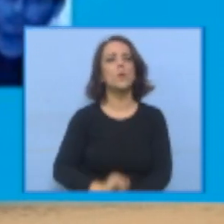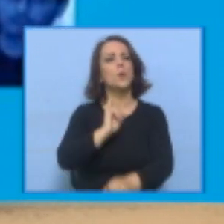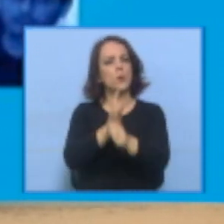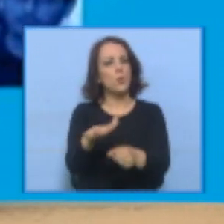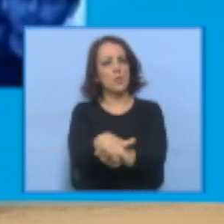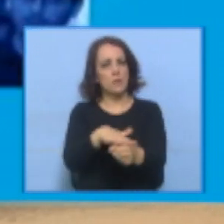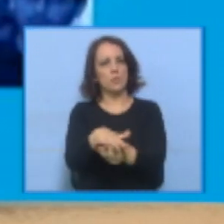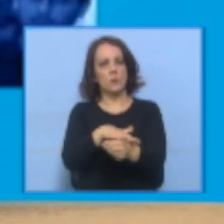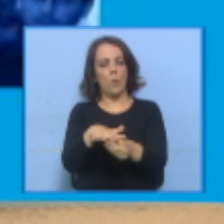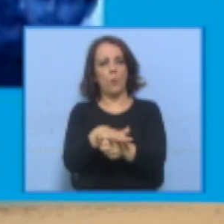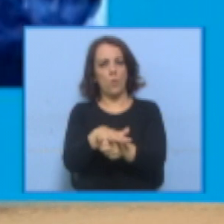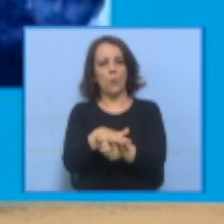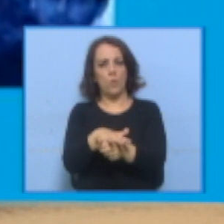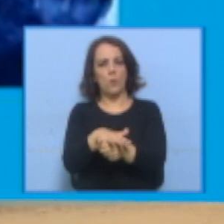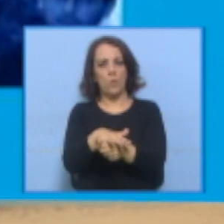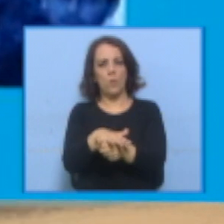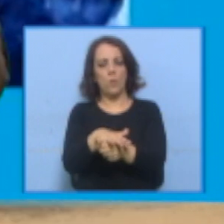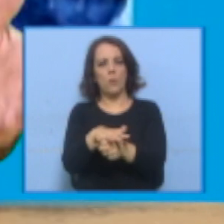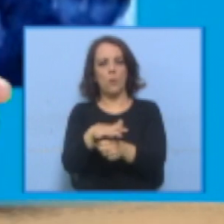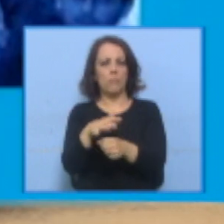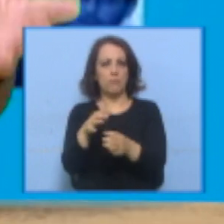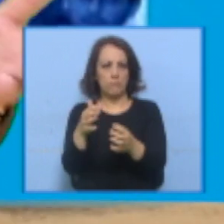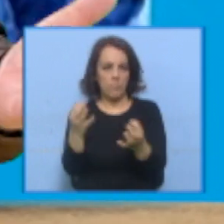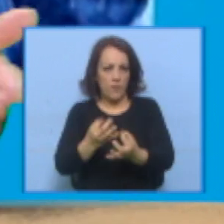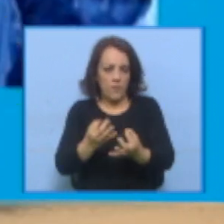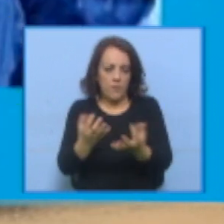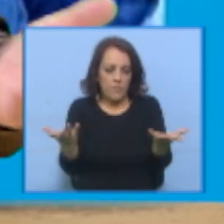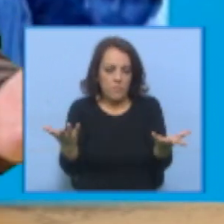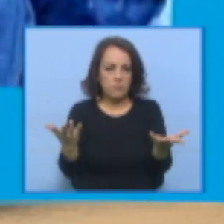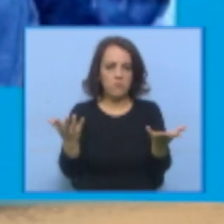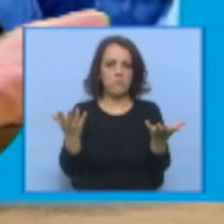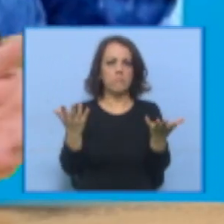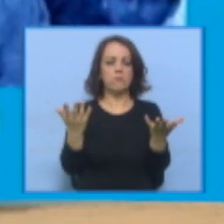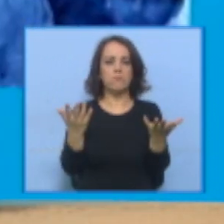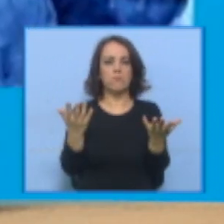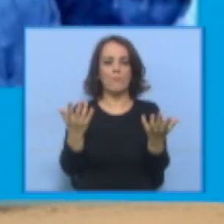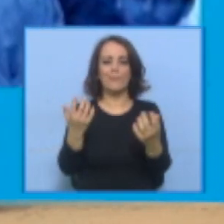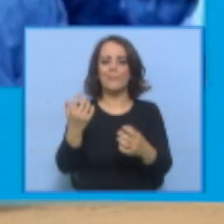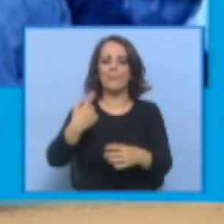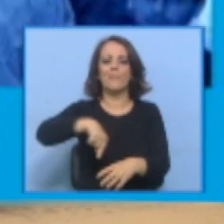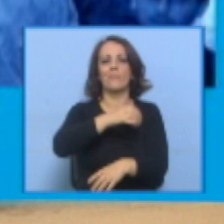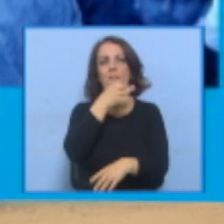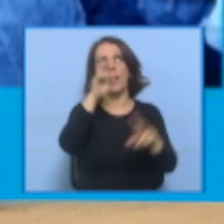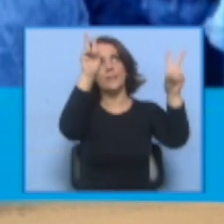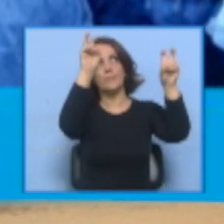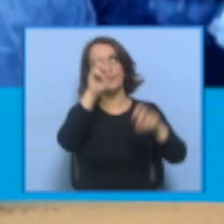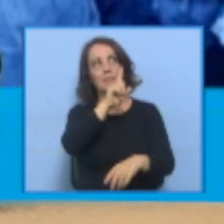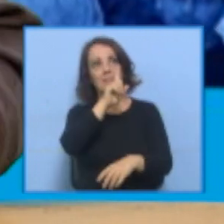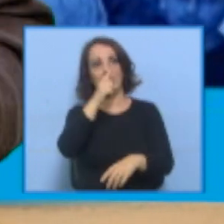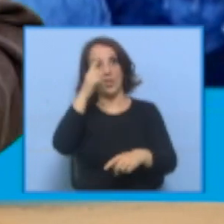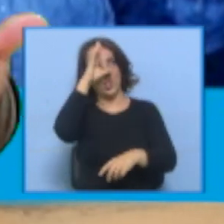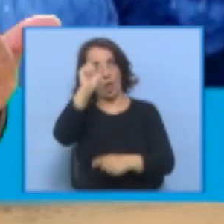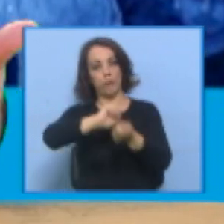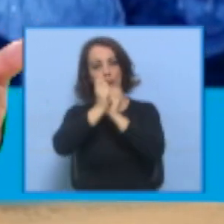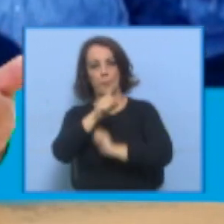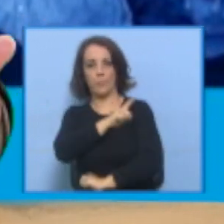natural, como acontece, como tudo. Nós, quando se fala nas privatizações, as privatizações o